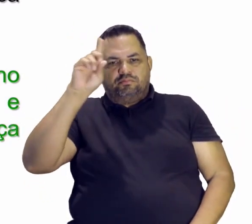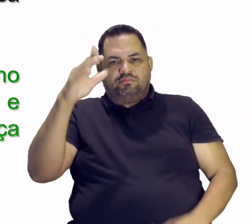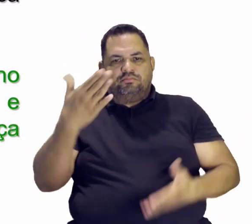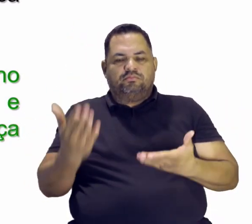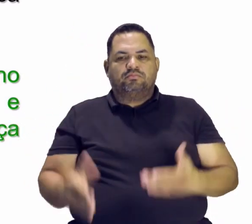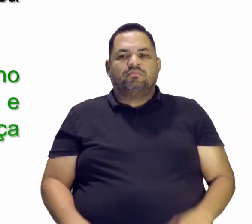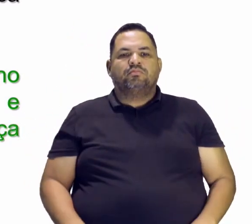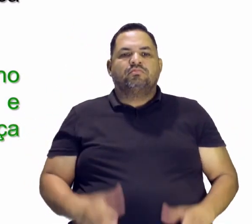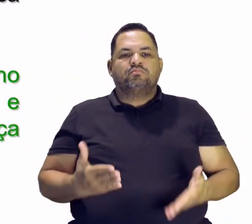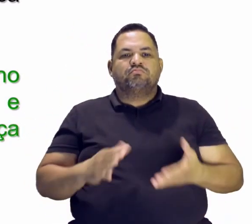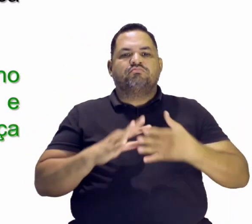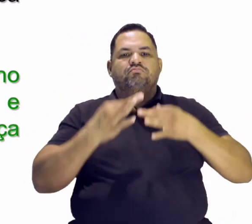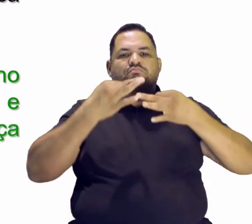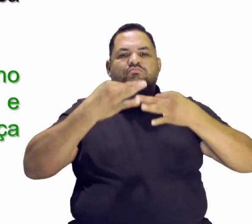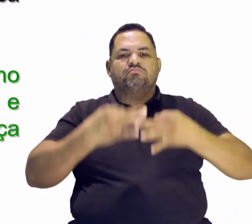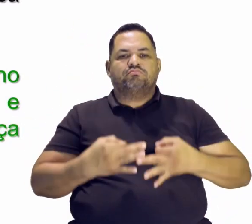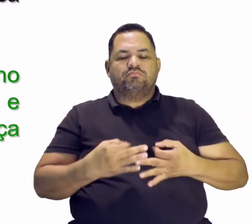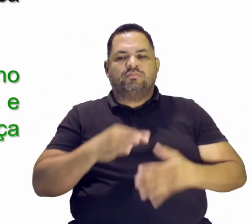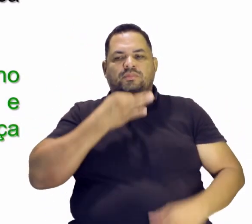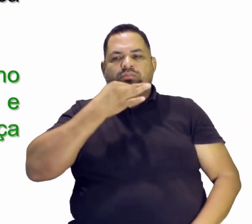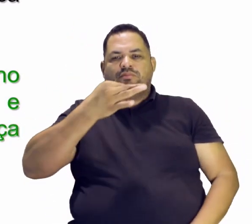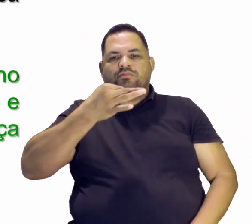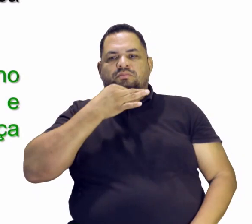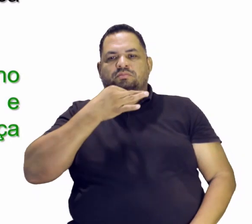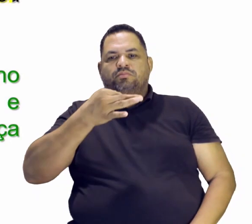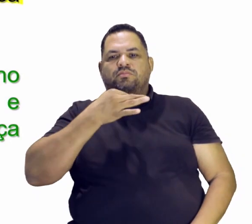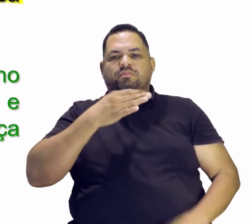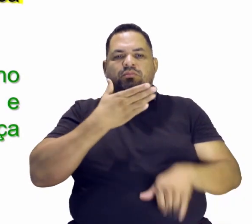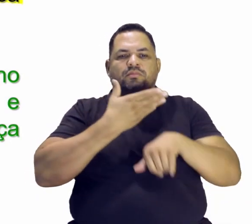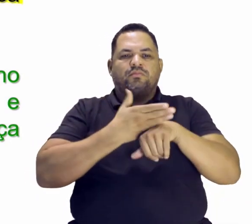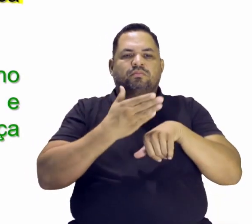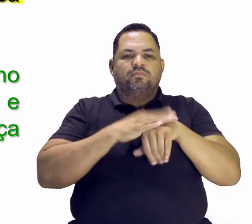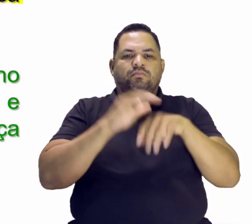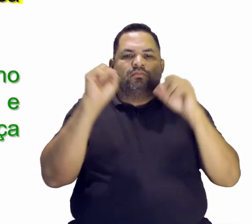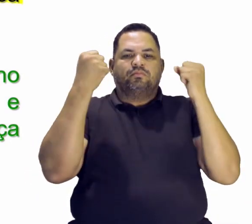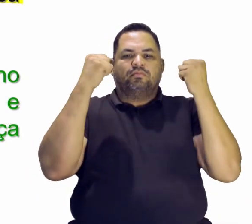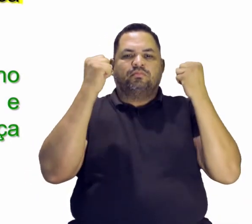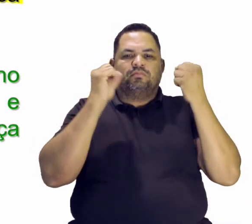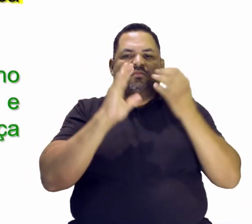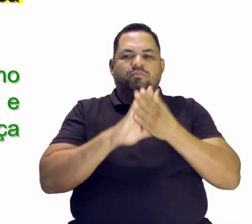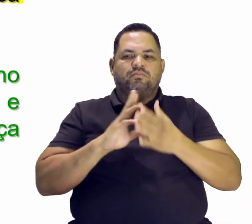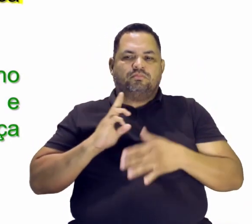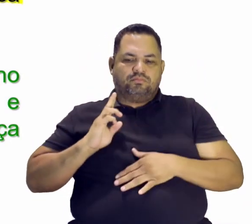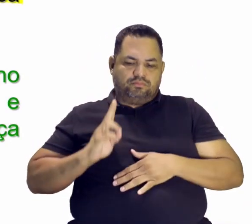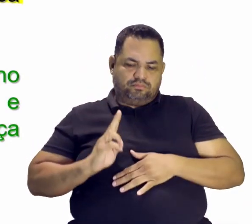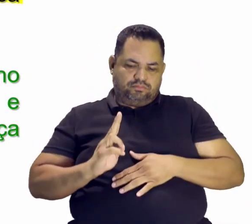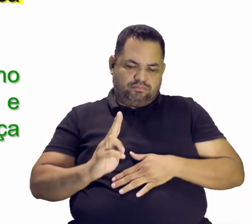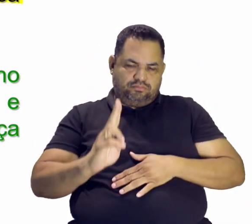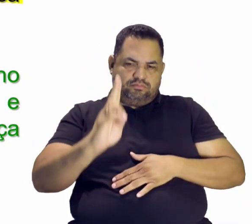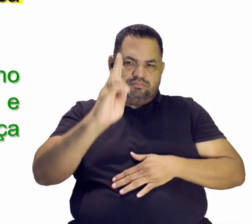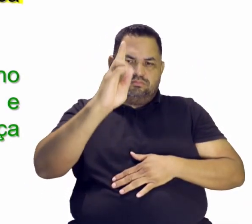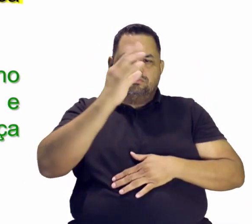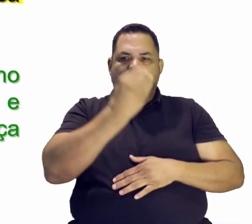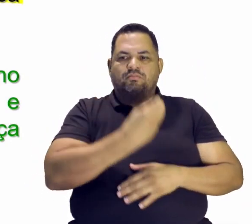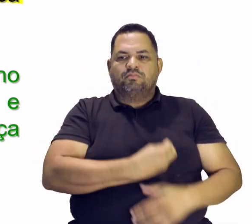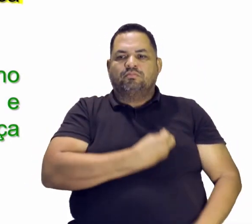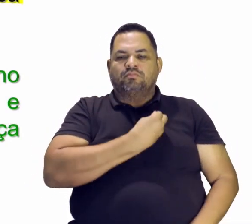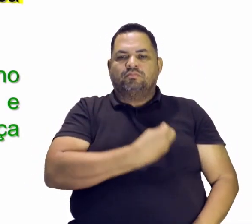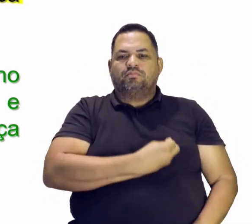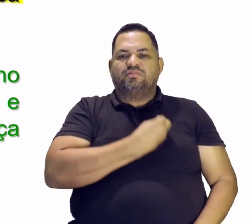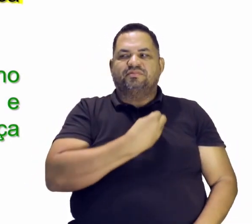cotidiano, posicionando-se criticamente sobre a prática de atividade física ao longo